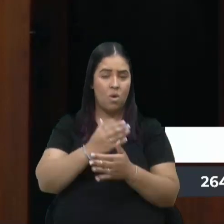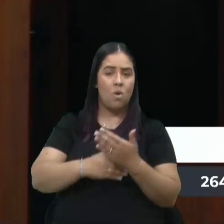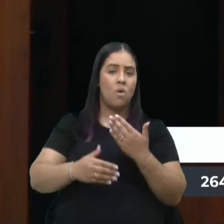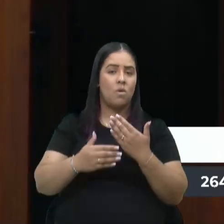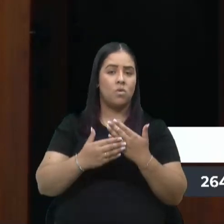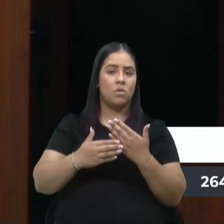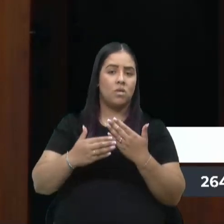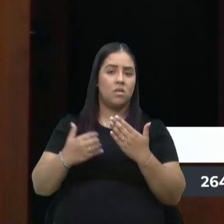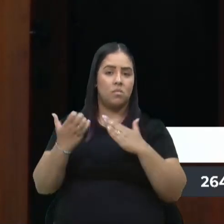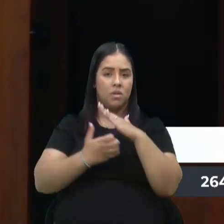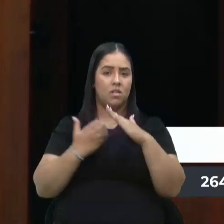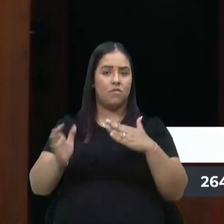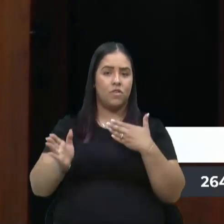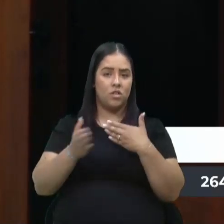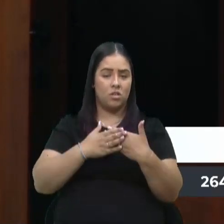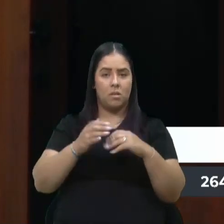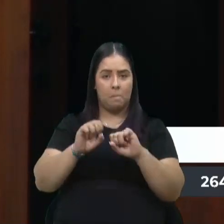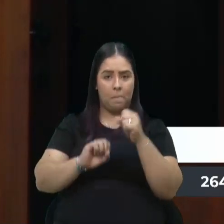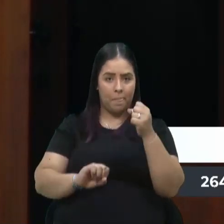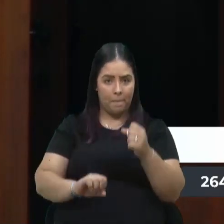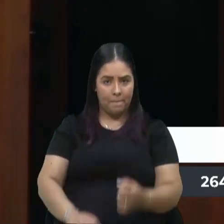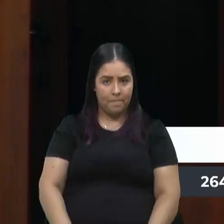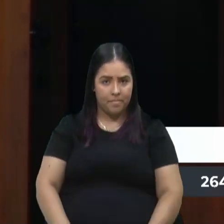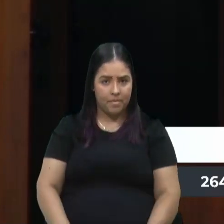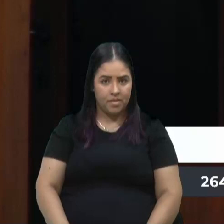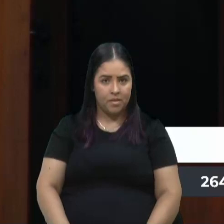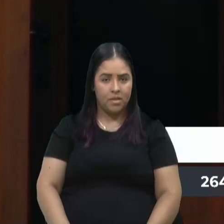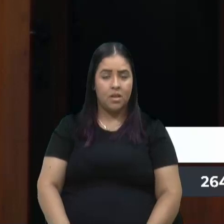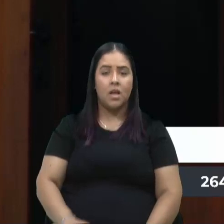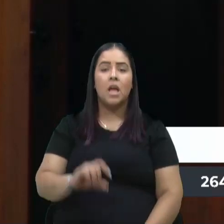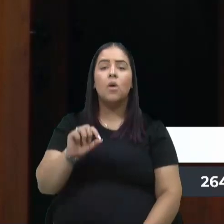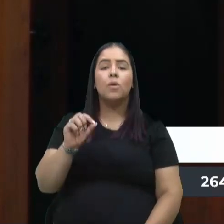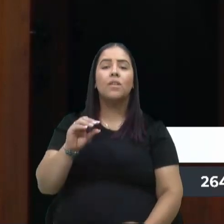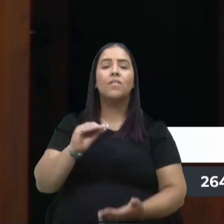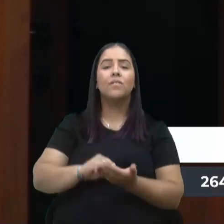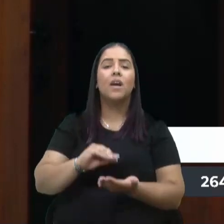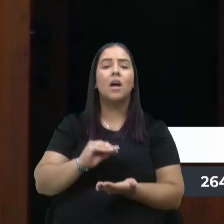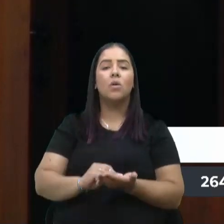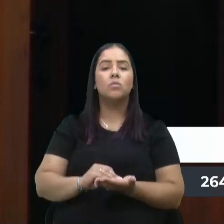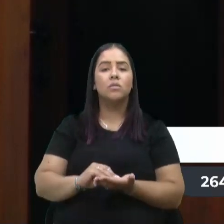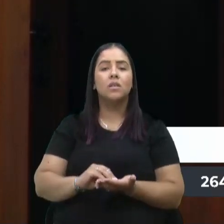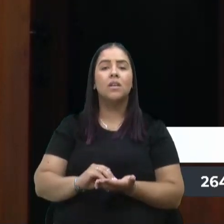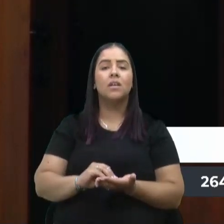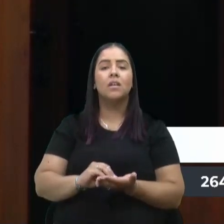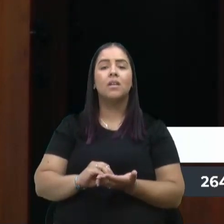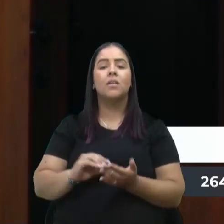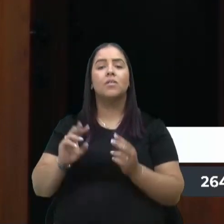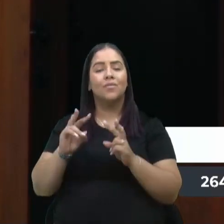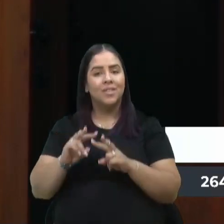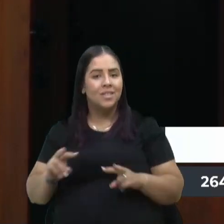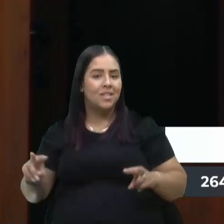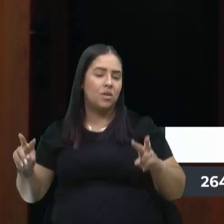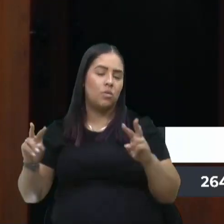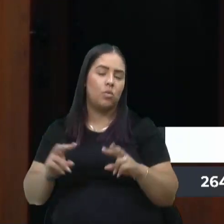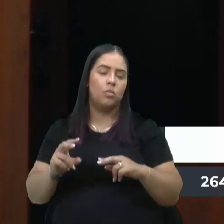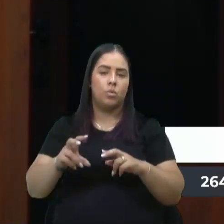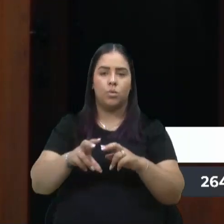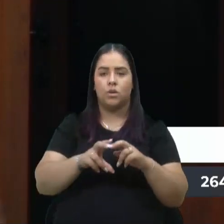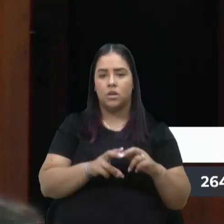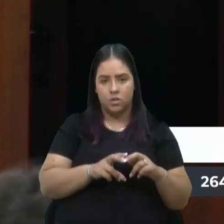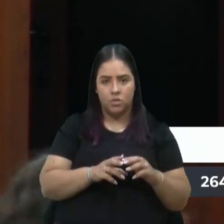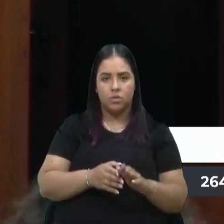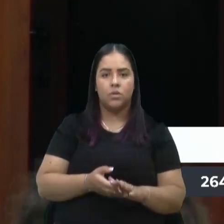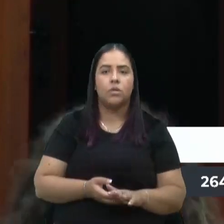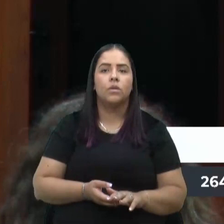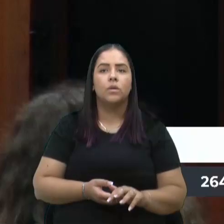fechando ou quebrando? Isso é o quê? Falta de perspectiva. Então, nesse sentido,